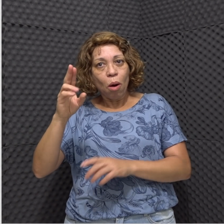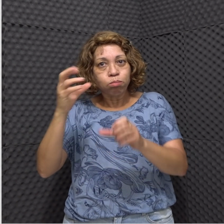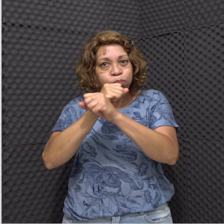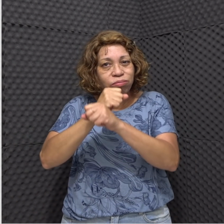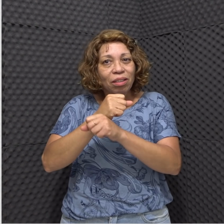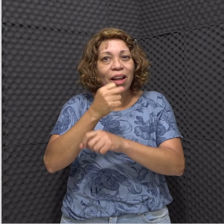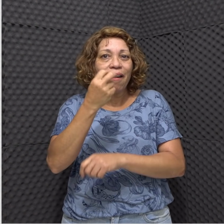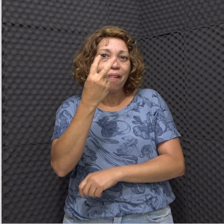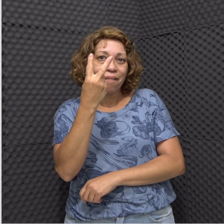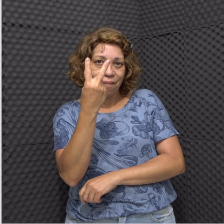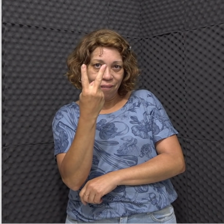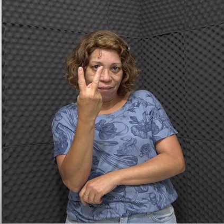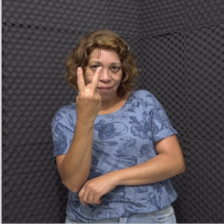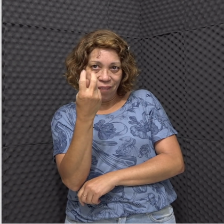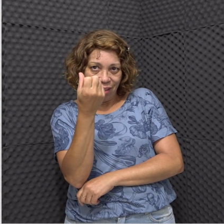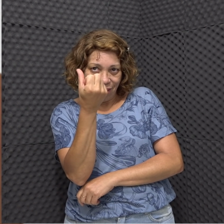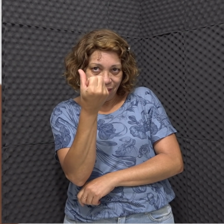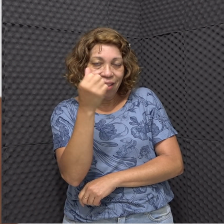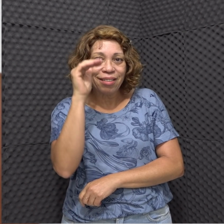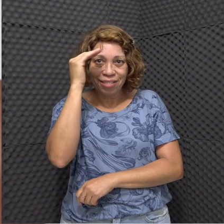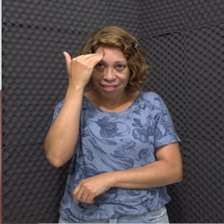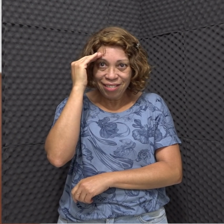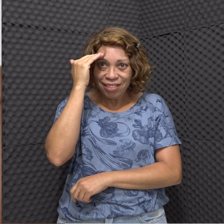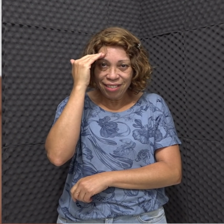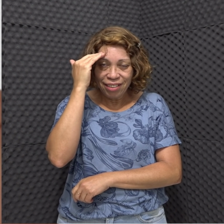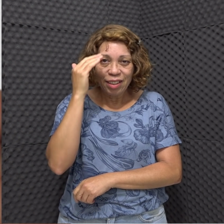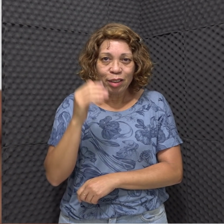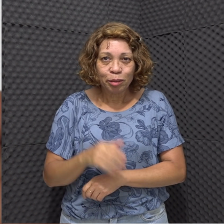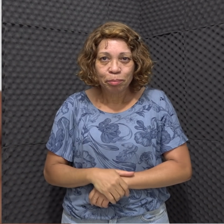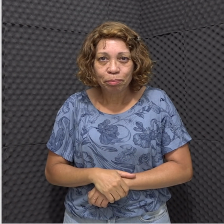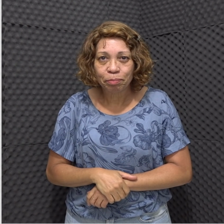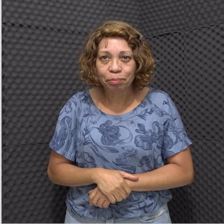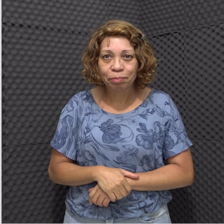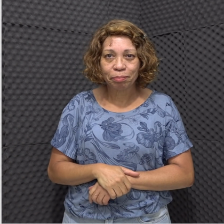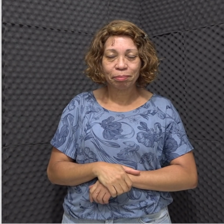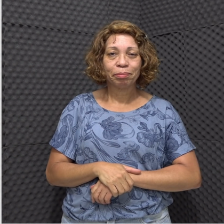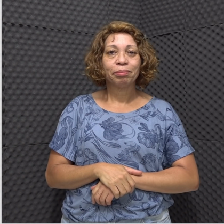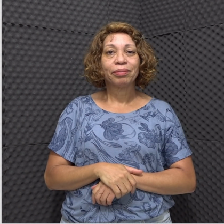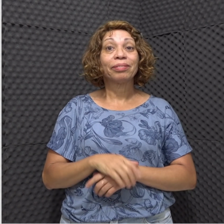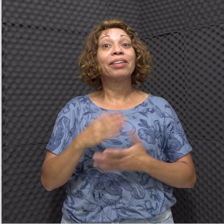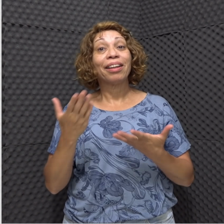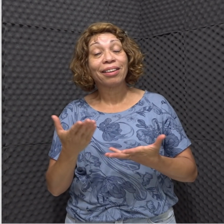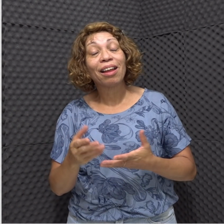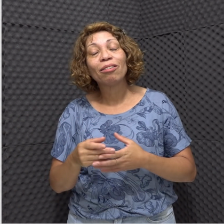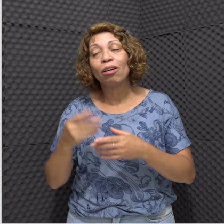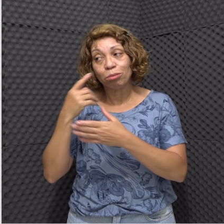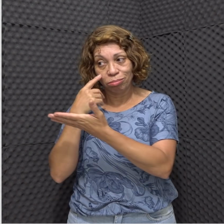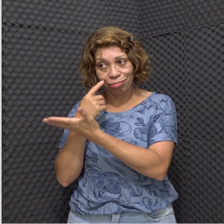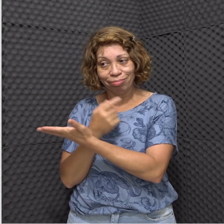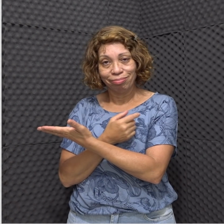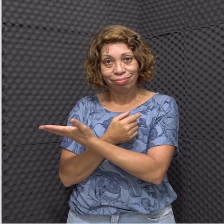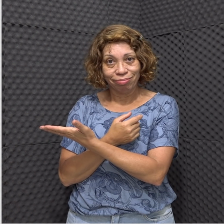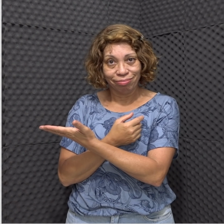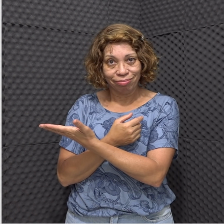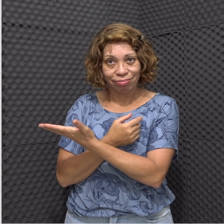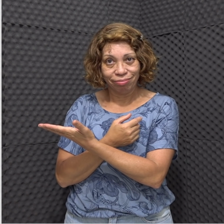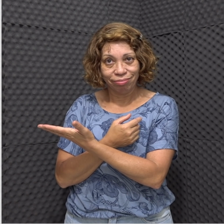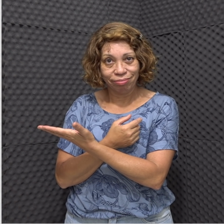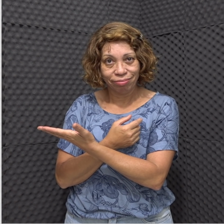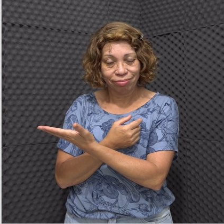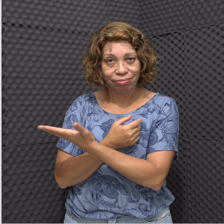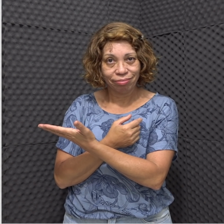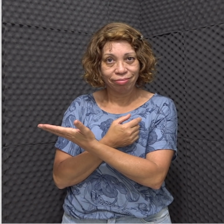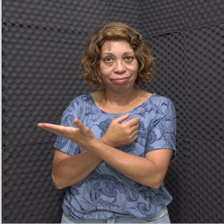número 5, fecha chaves. Logo, o conjunto universo será representado pela letra U,